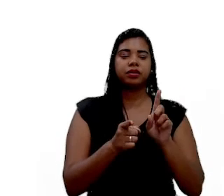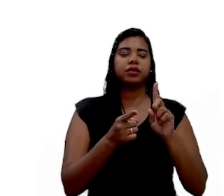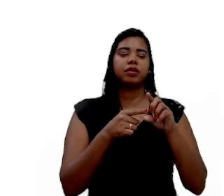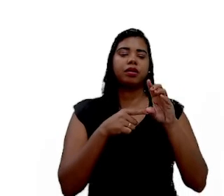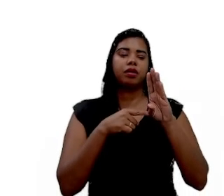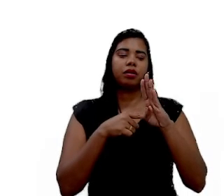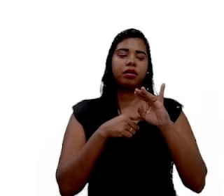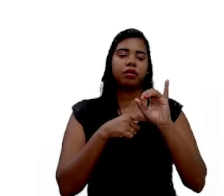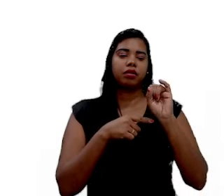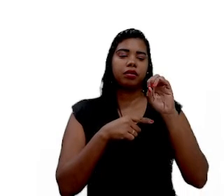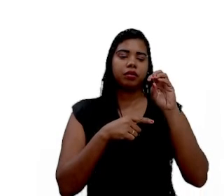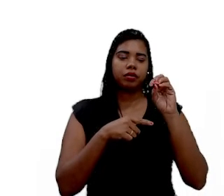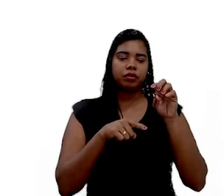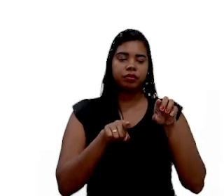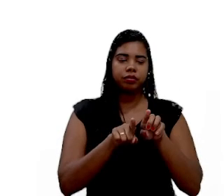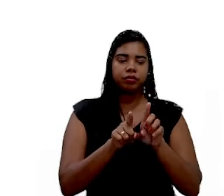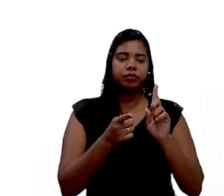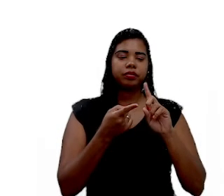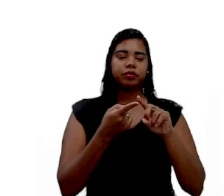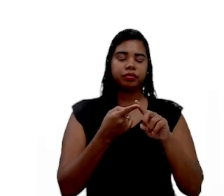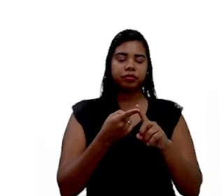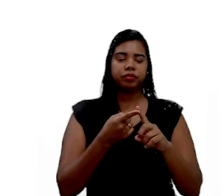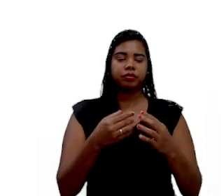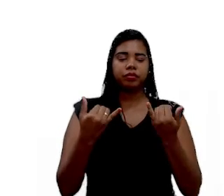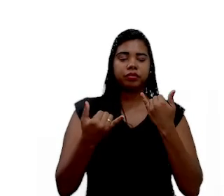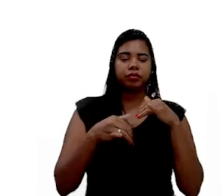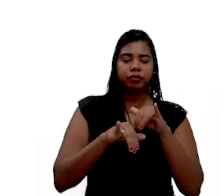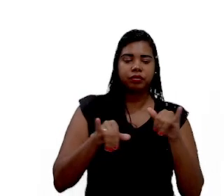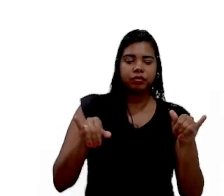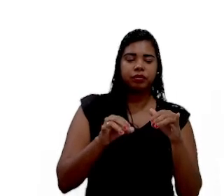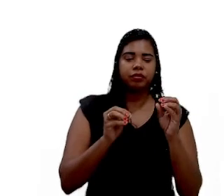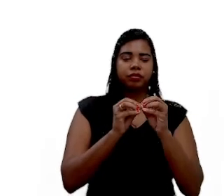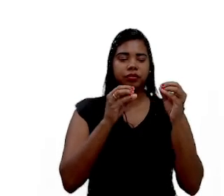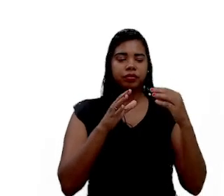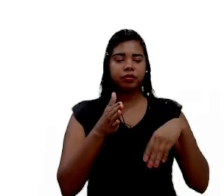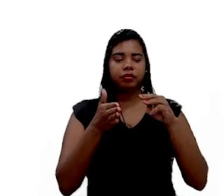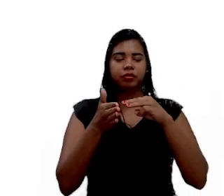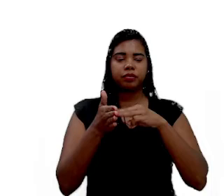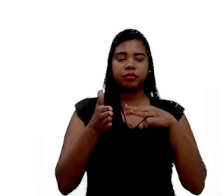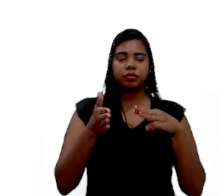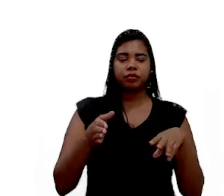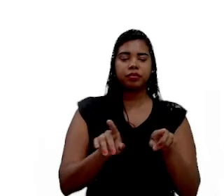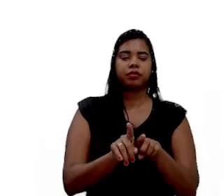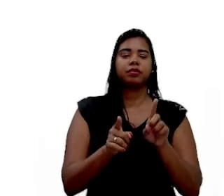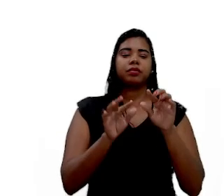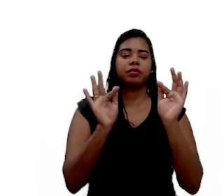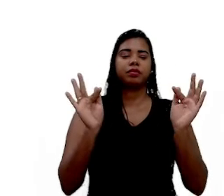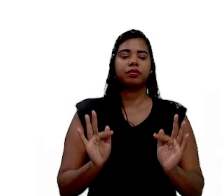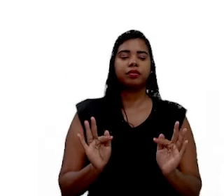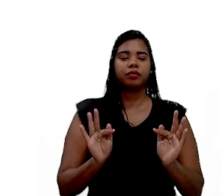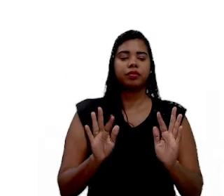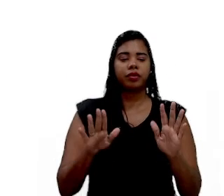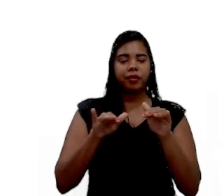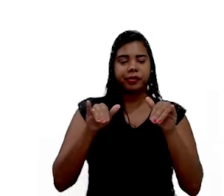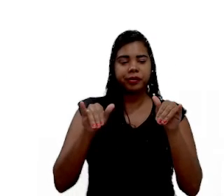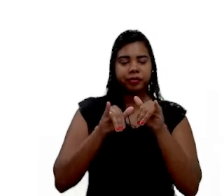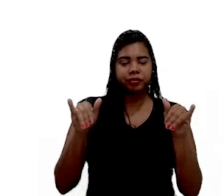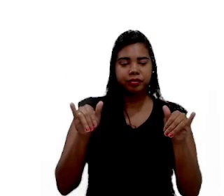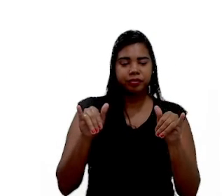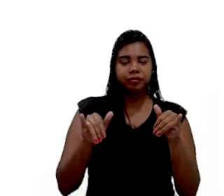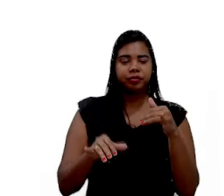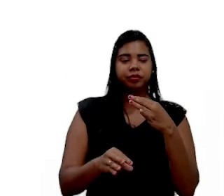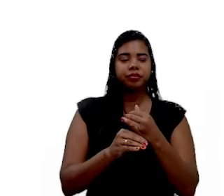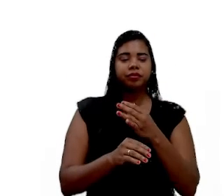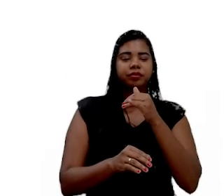views, né, informando justamente sobre... A gente vai criar métodos, né, são funções, onde vai informar justamente